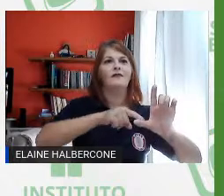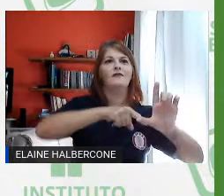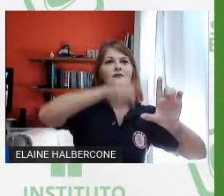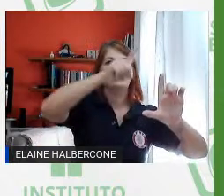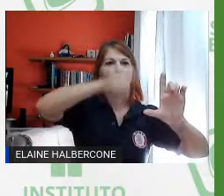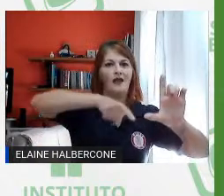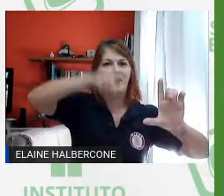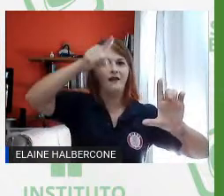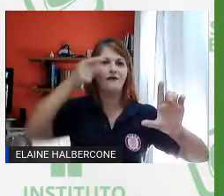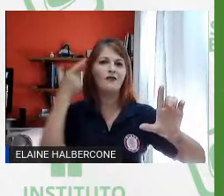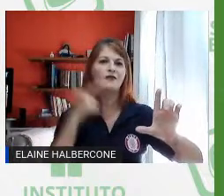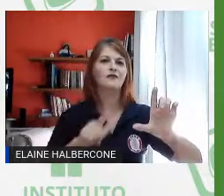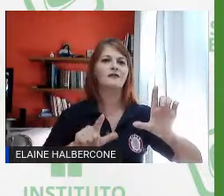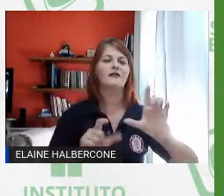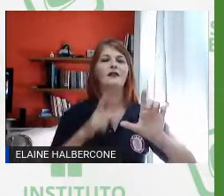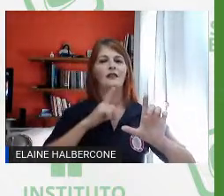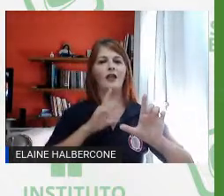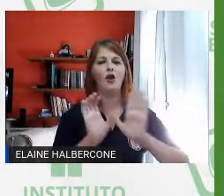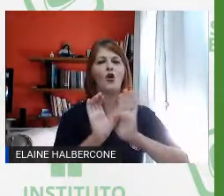esse conceito. E